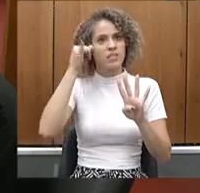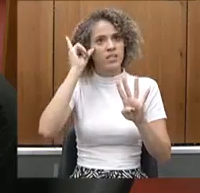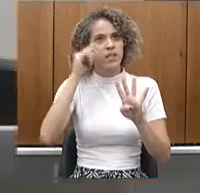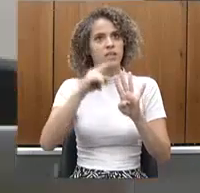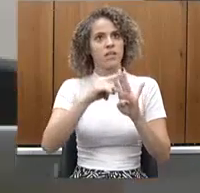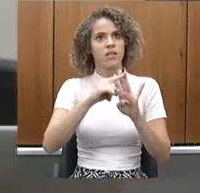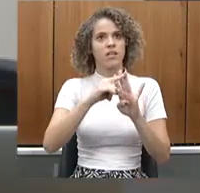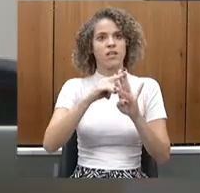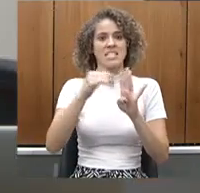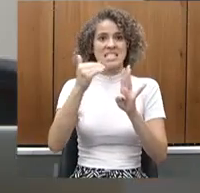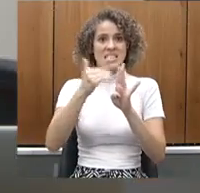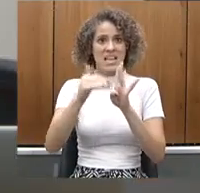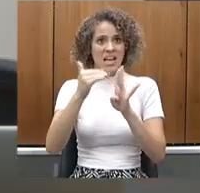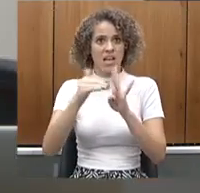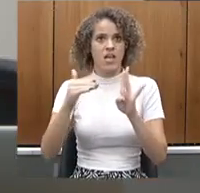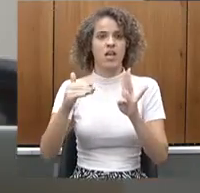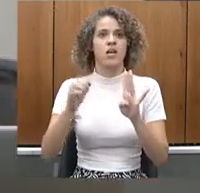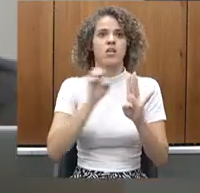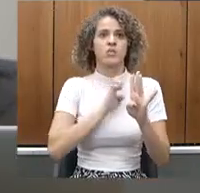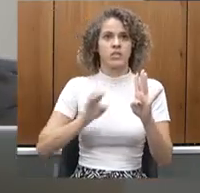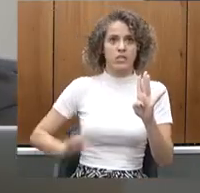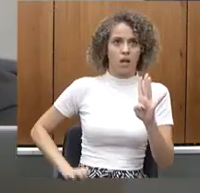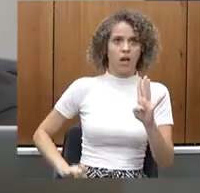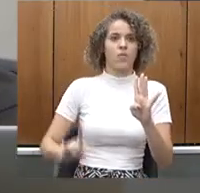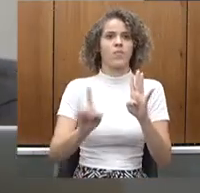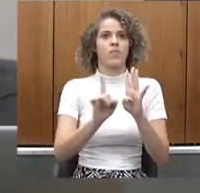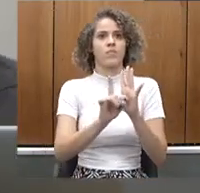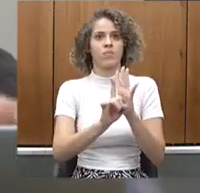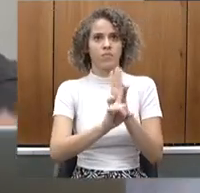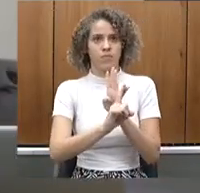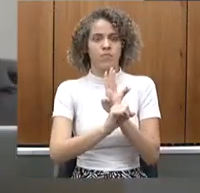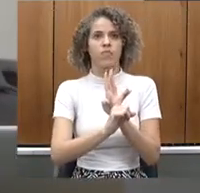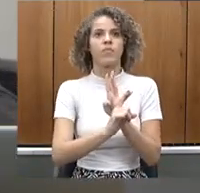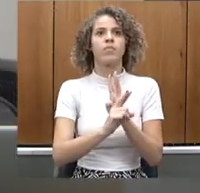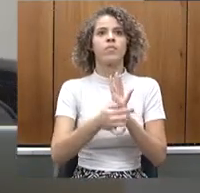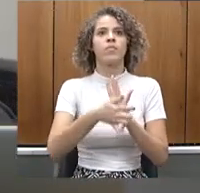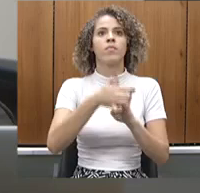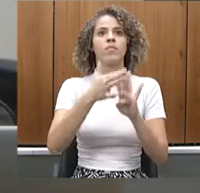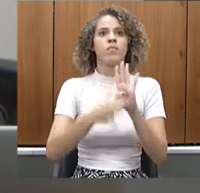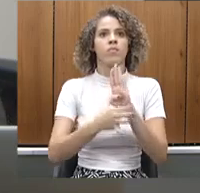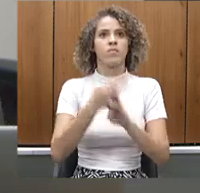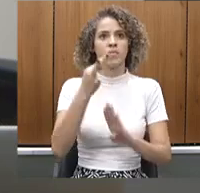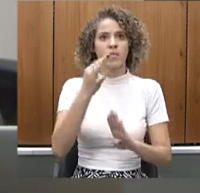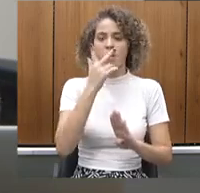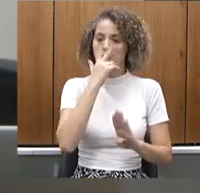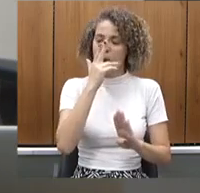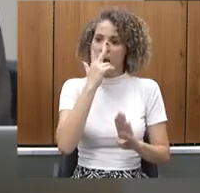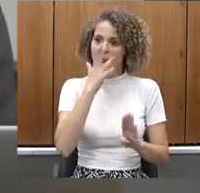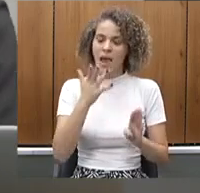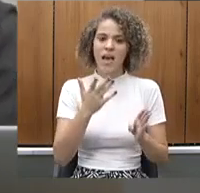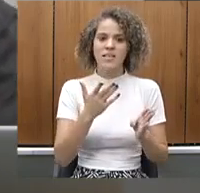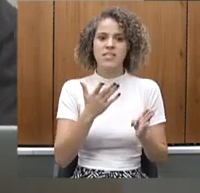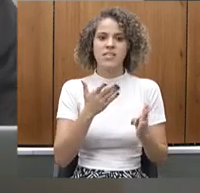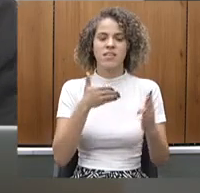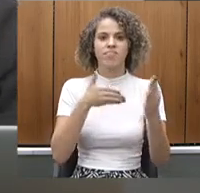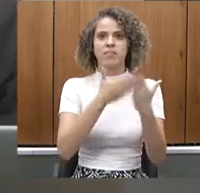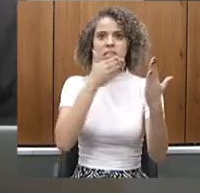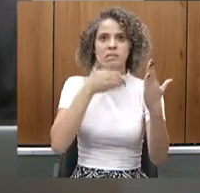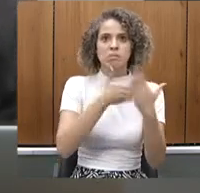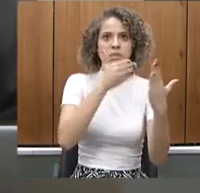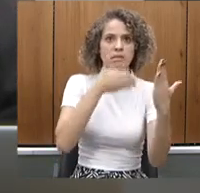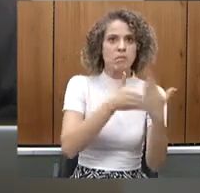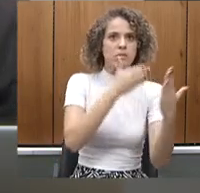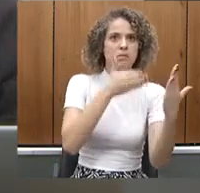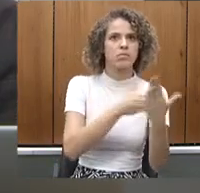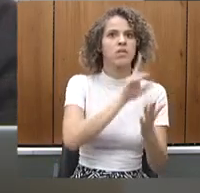segov Secretaria Geral do Estado o deputado Fernando Lima Eu sou tem hora que o senhor dificulta tanto a vida da gente sou cobra com tanta contundência